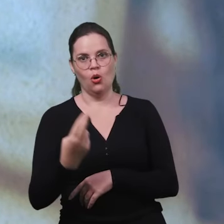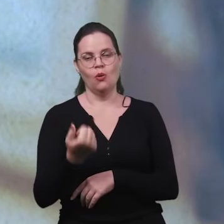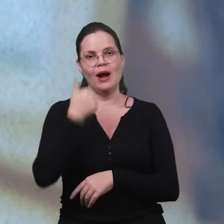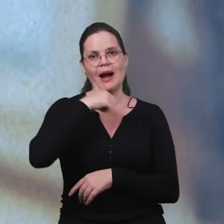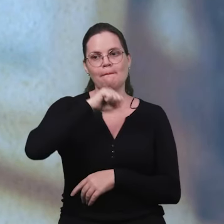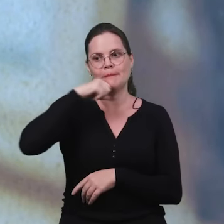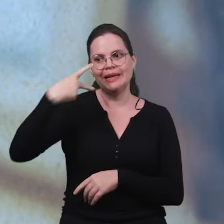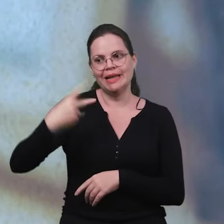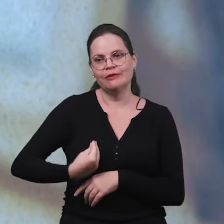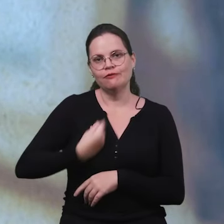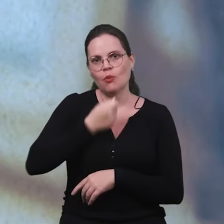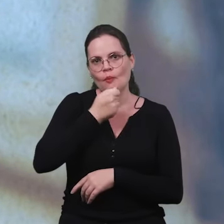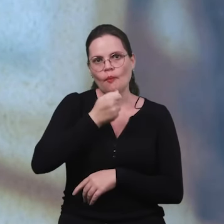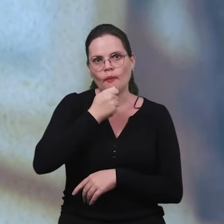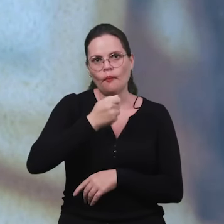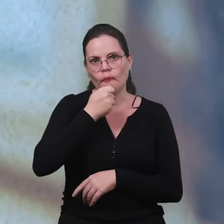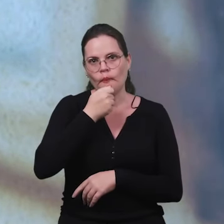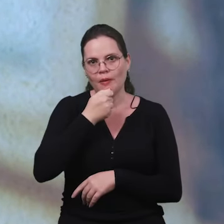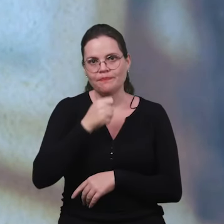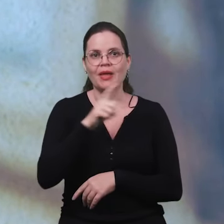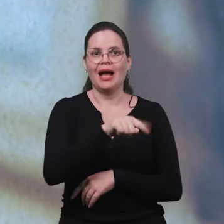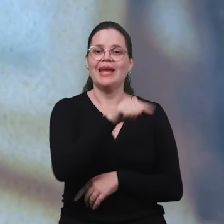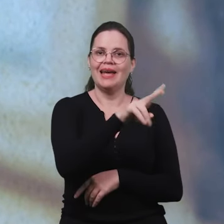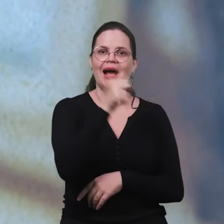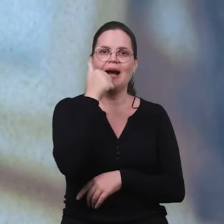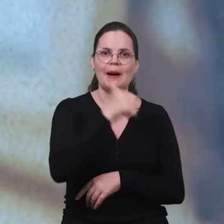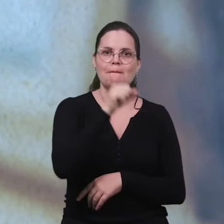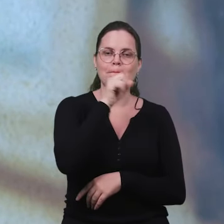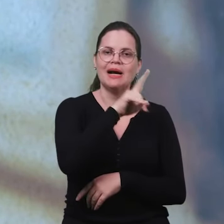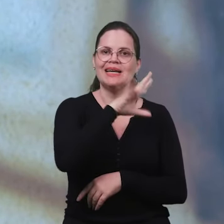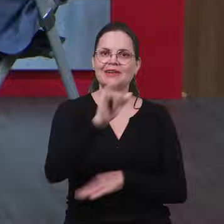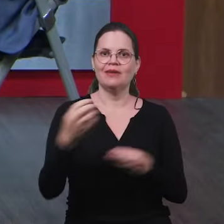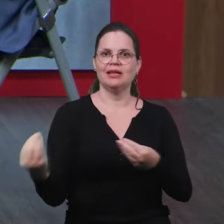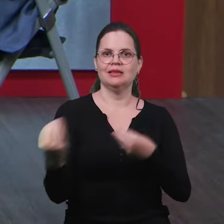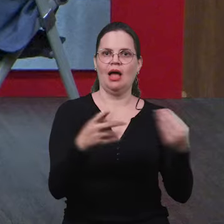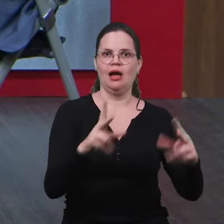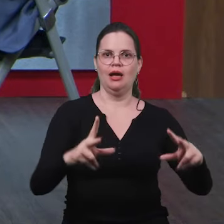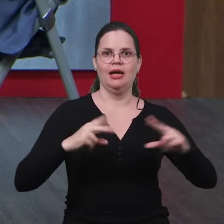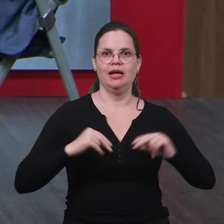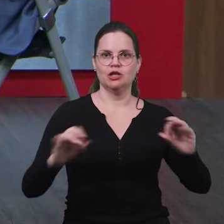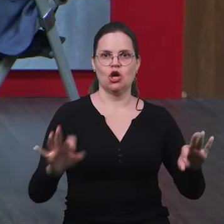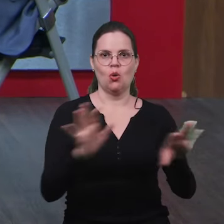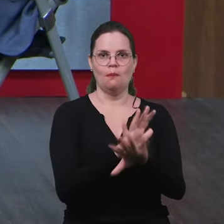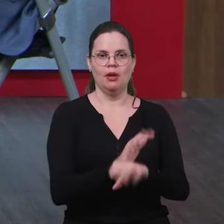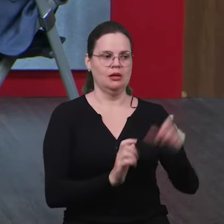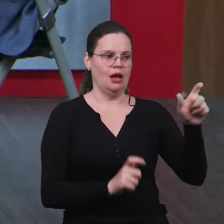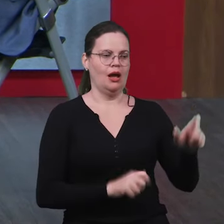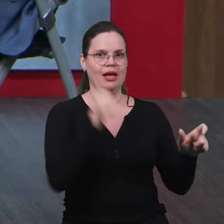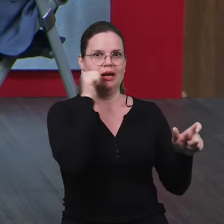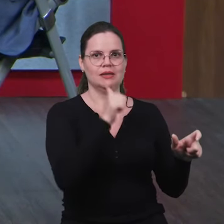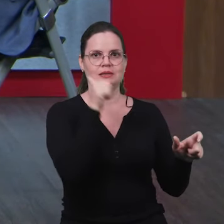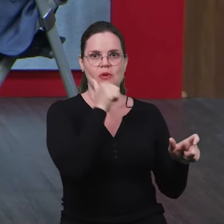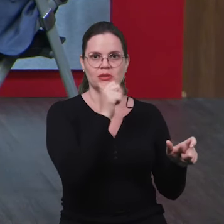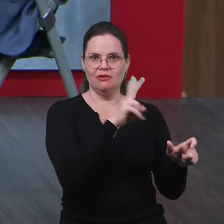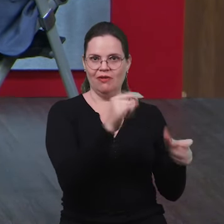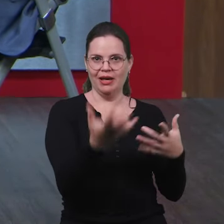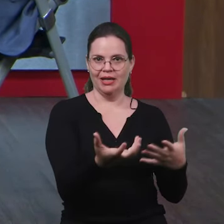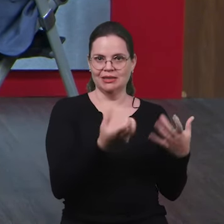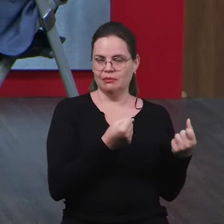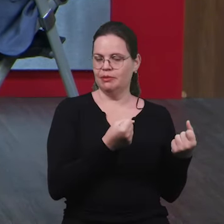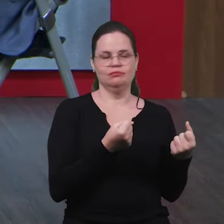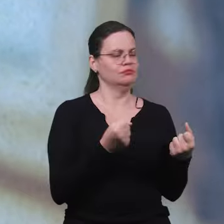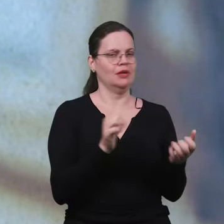A mãe dele vai receber a integralidade da herança. A integralidade da herança, né? E o cônjuge, nesse caso, não receberia nada, né? A única coisa que o cônjuge vai